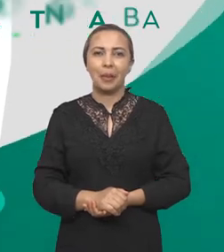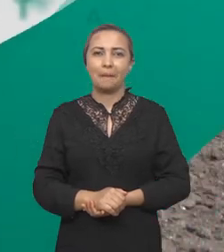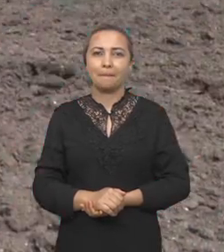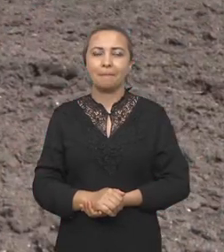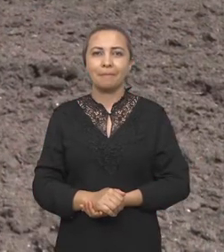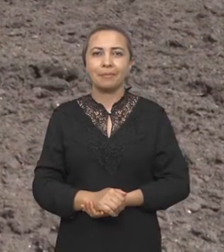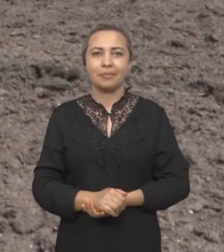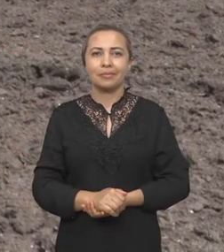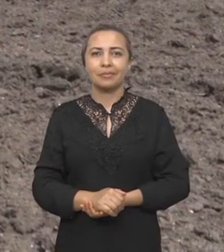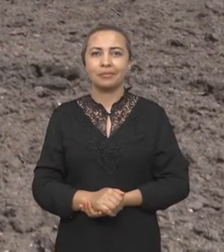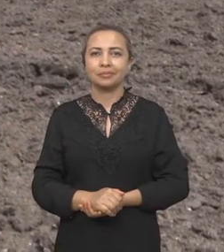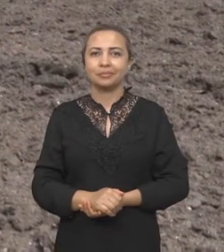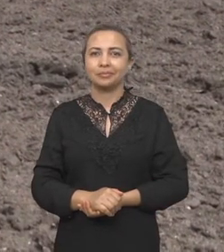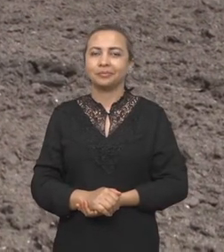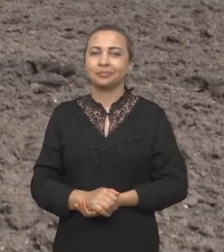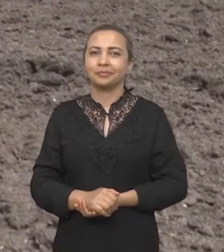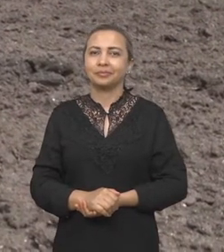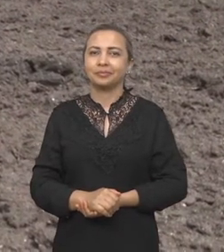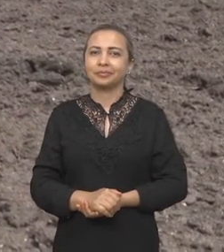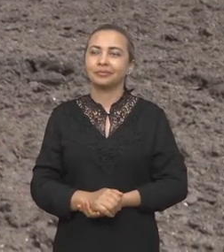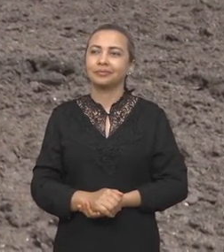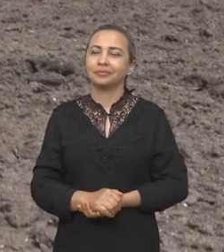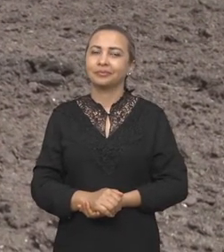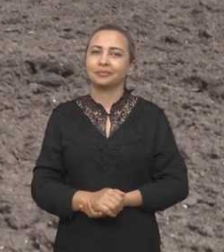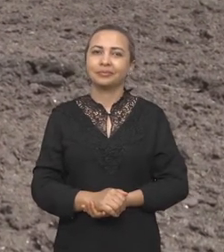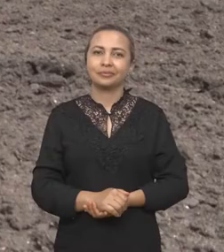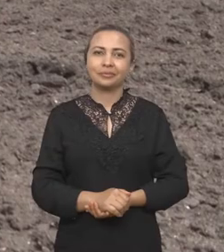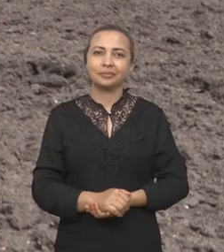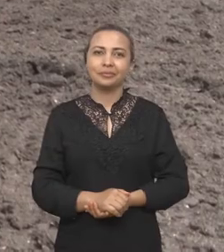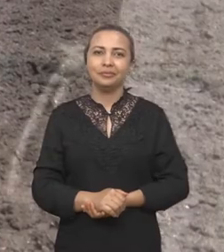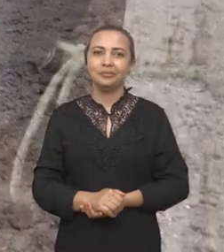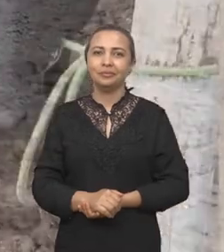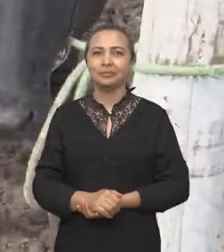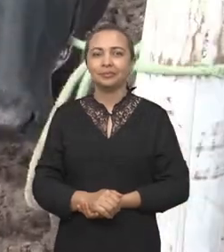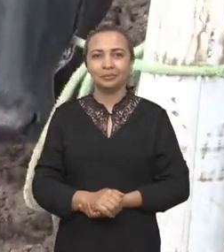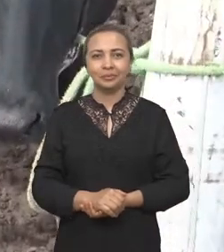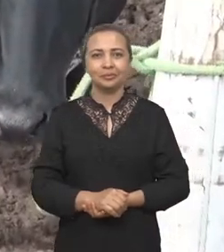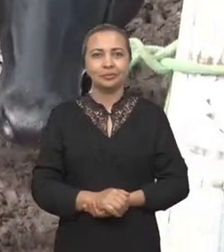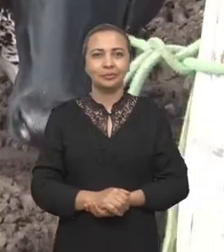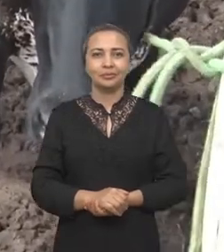Música.